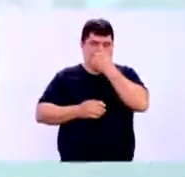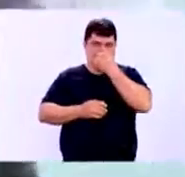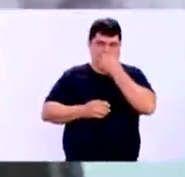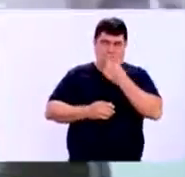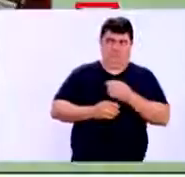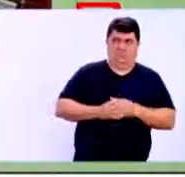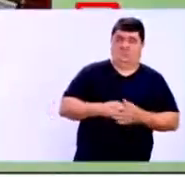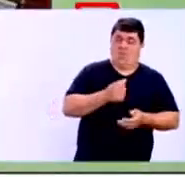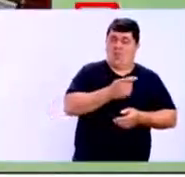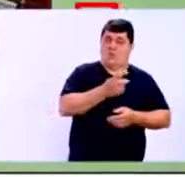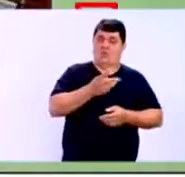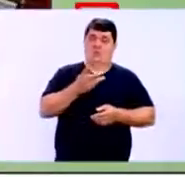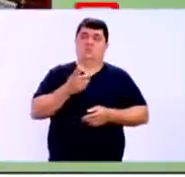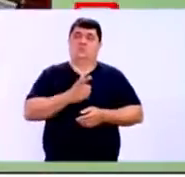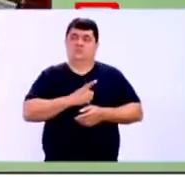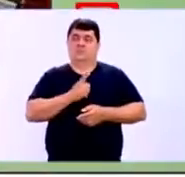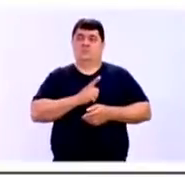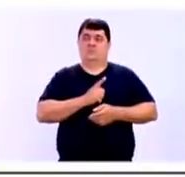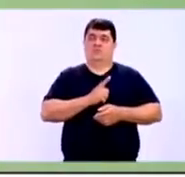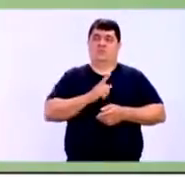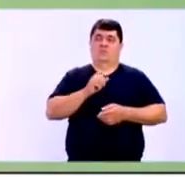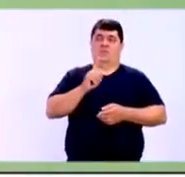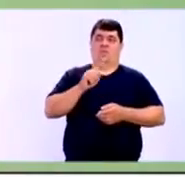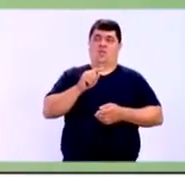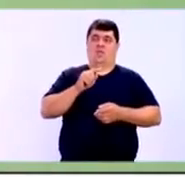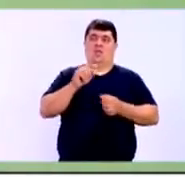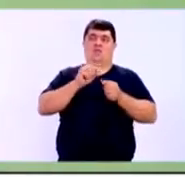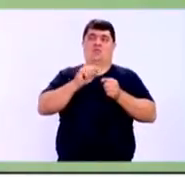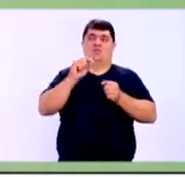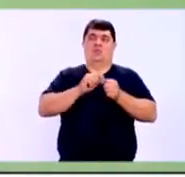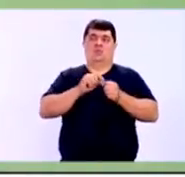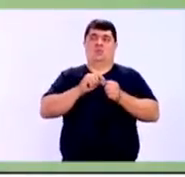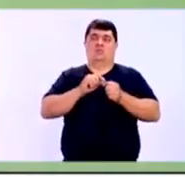A contagem desse estoque, ele é feito